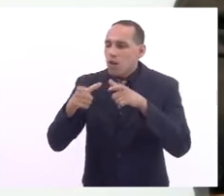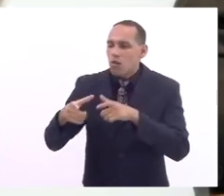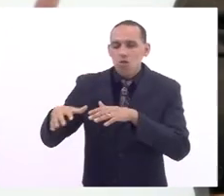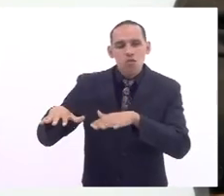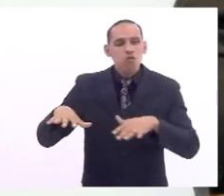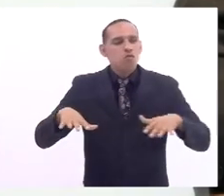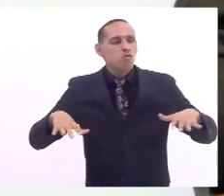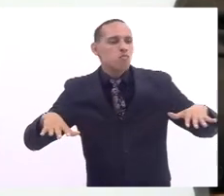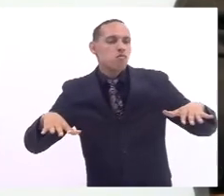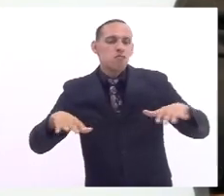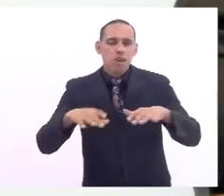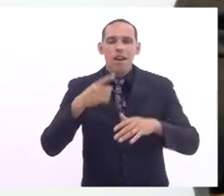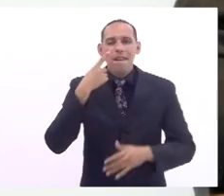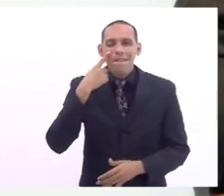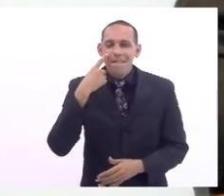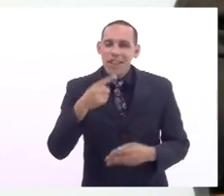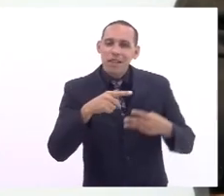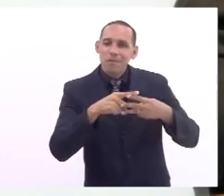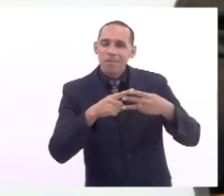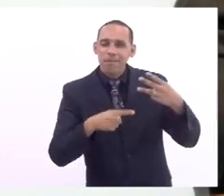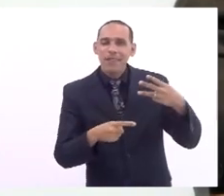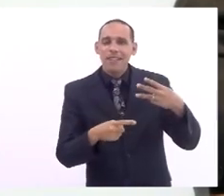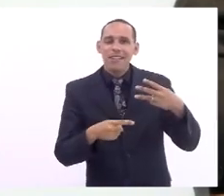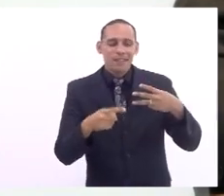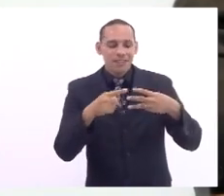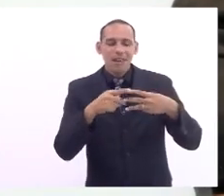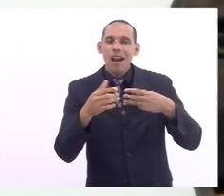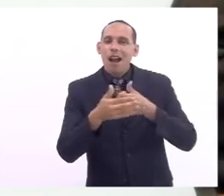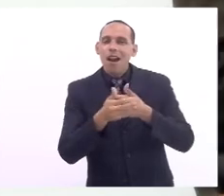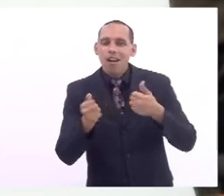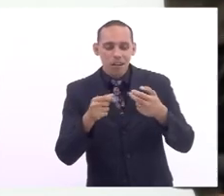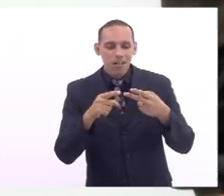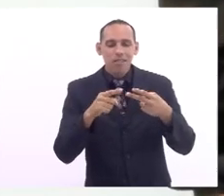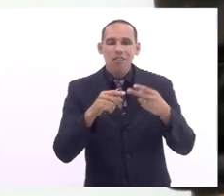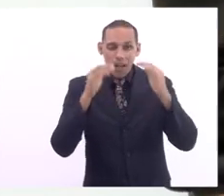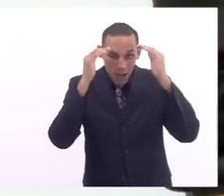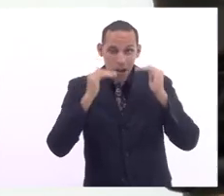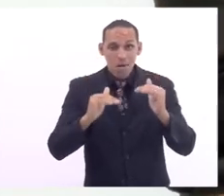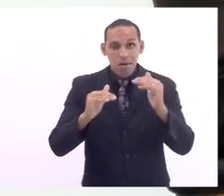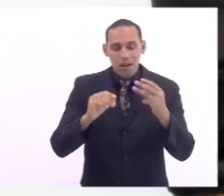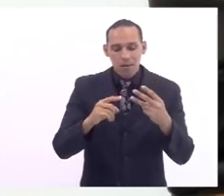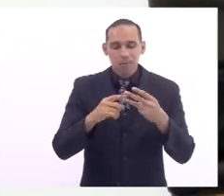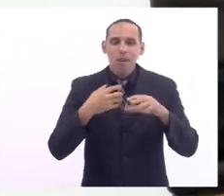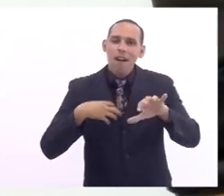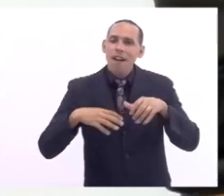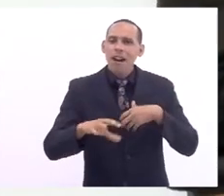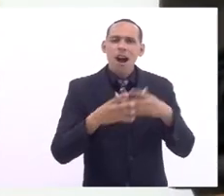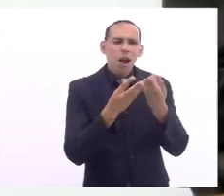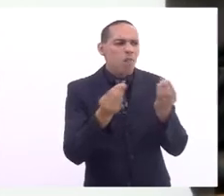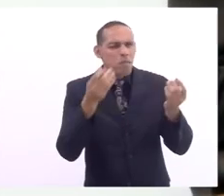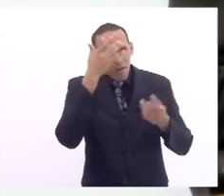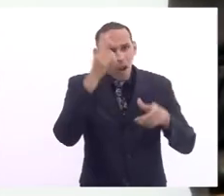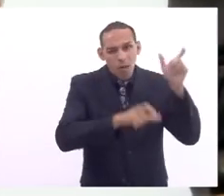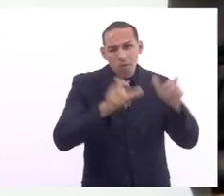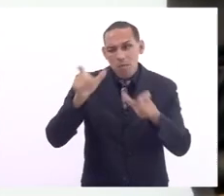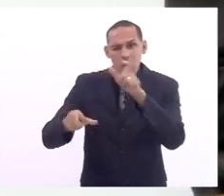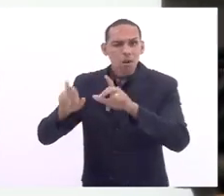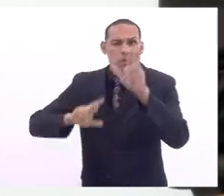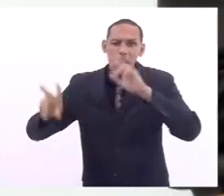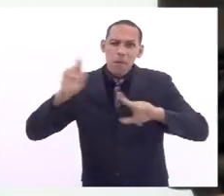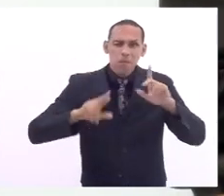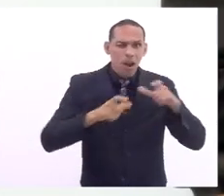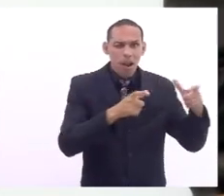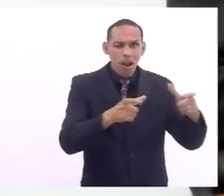política do afeto e do respeito e da empatia né dê muita gente diferente pensando a cidade de lugares distintos